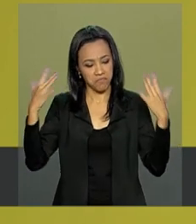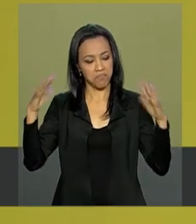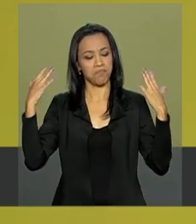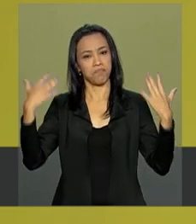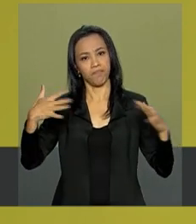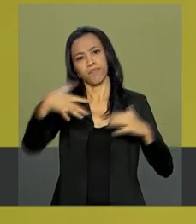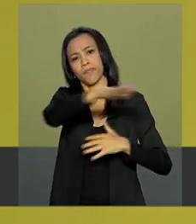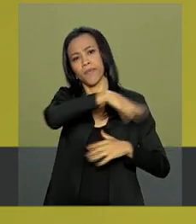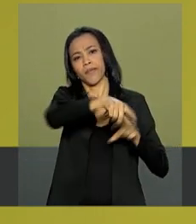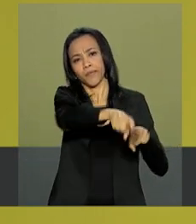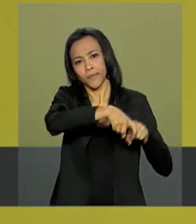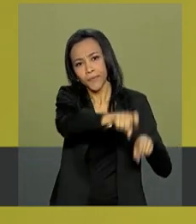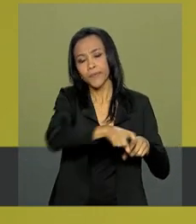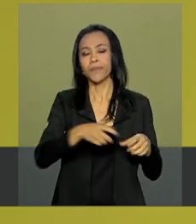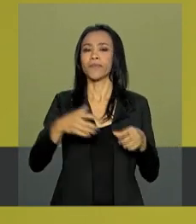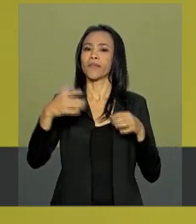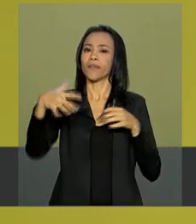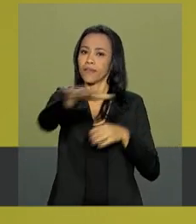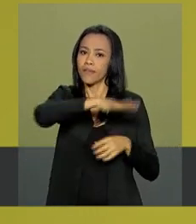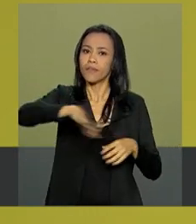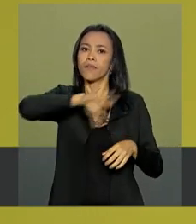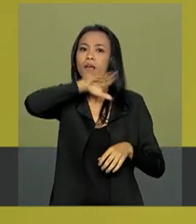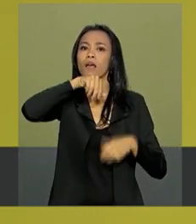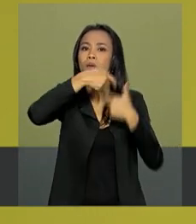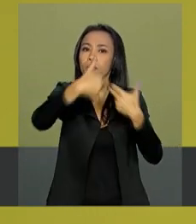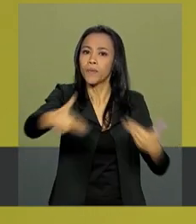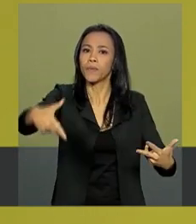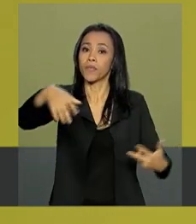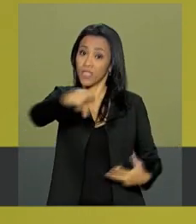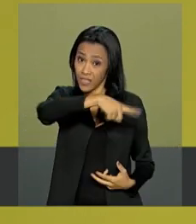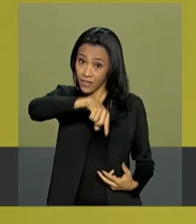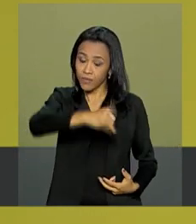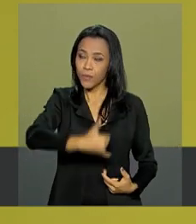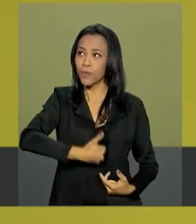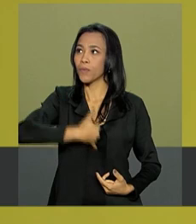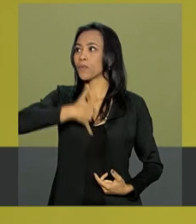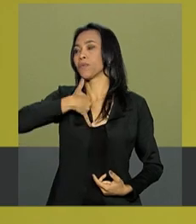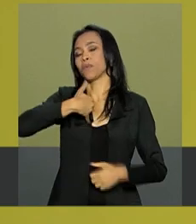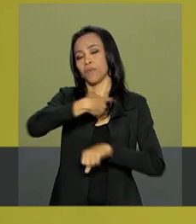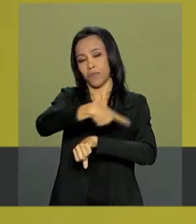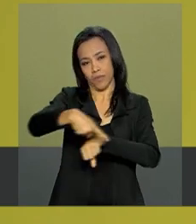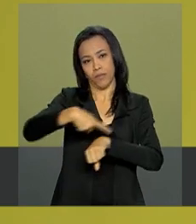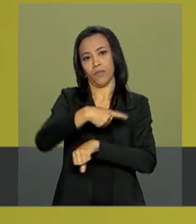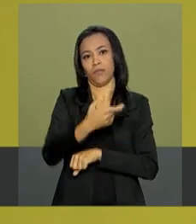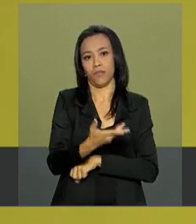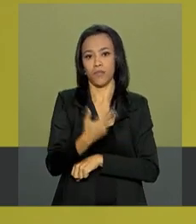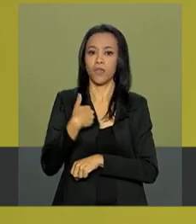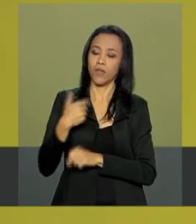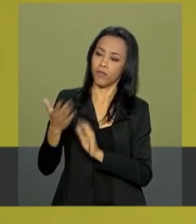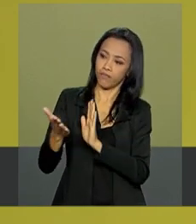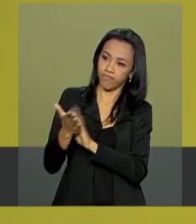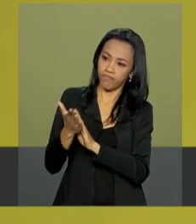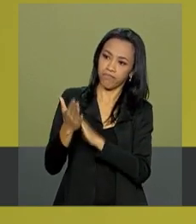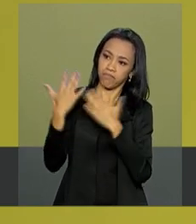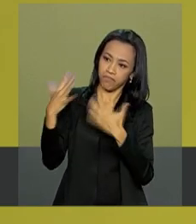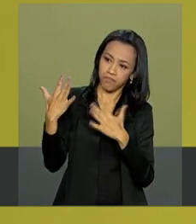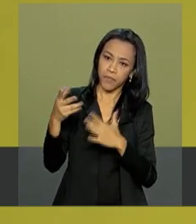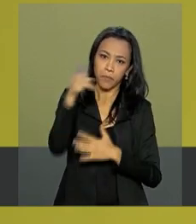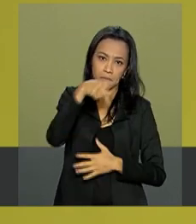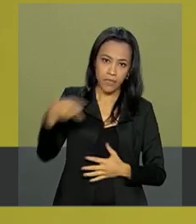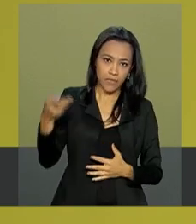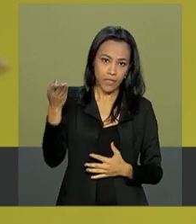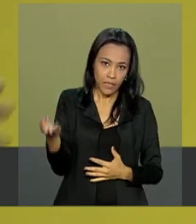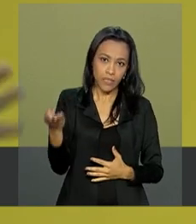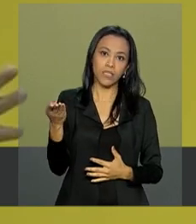a pecuária brasileira, que são verdadeiros orgulhos do nosso país. Estou cumprimentando o presidente da Embrapa e até dizendo uma